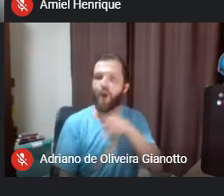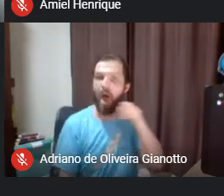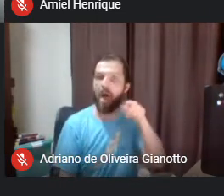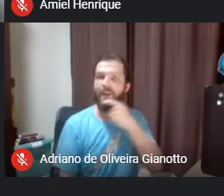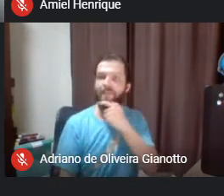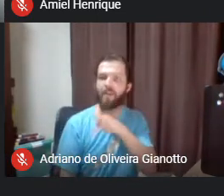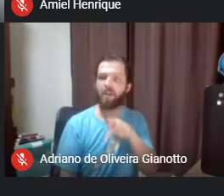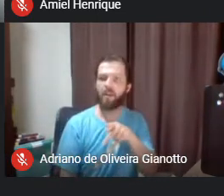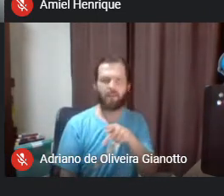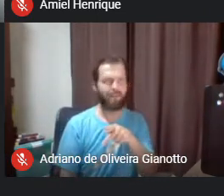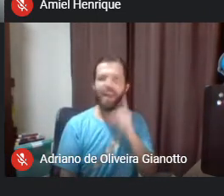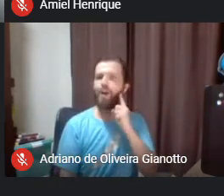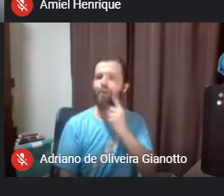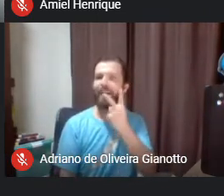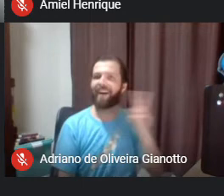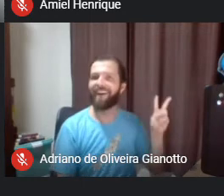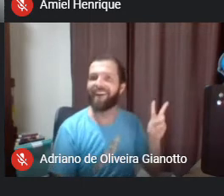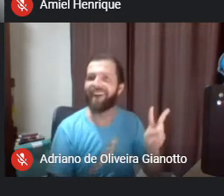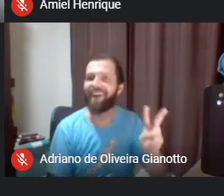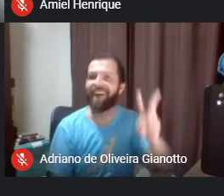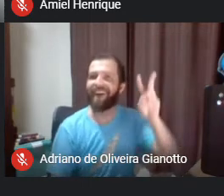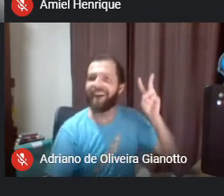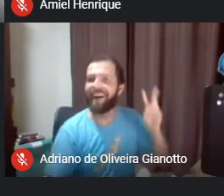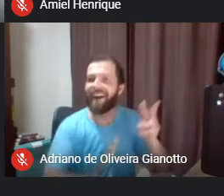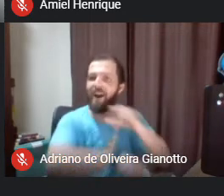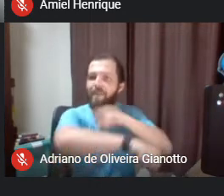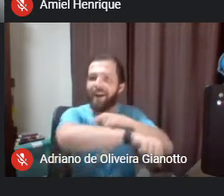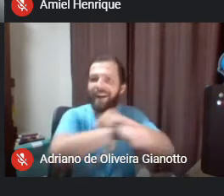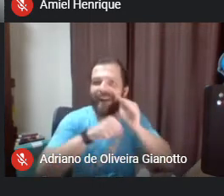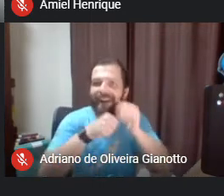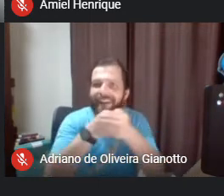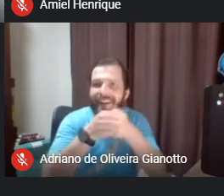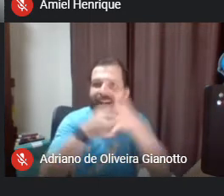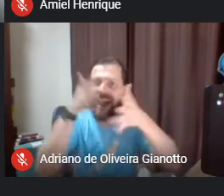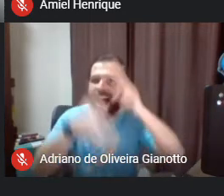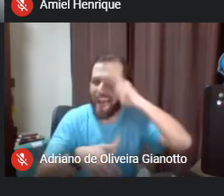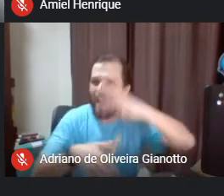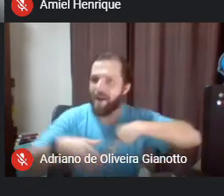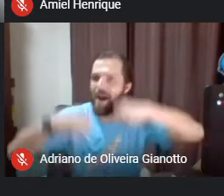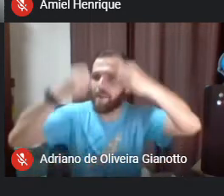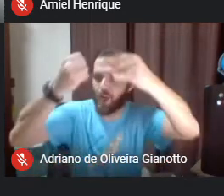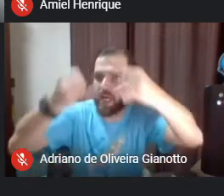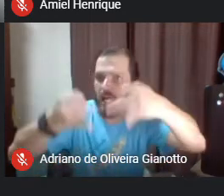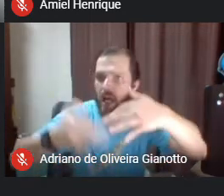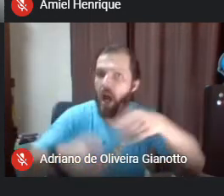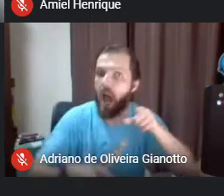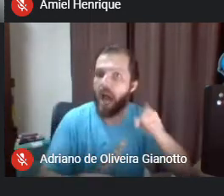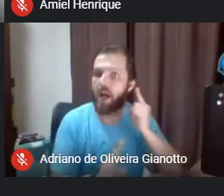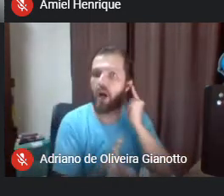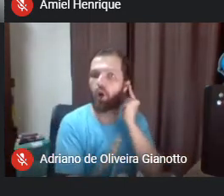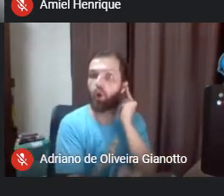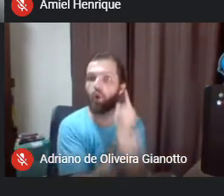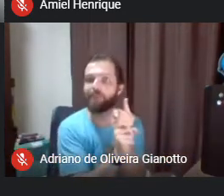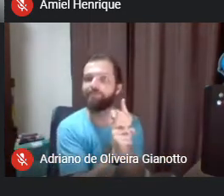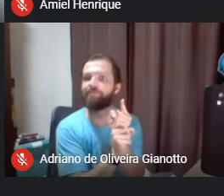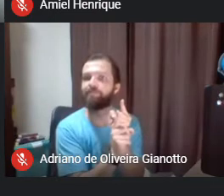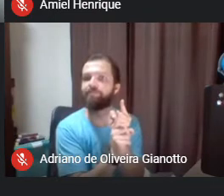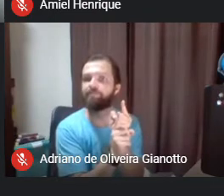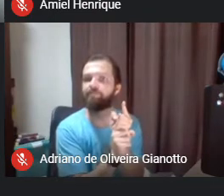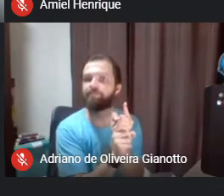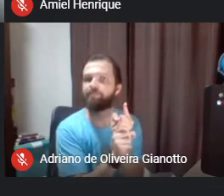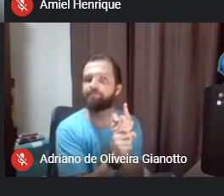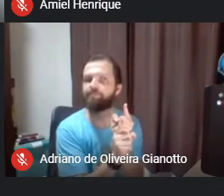em 1960, lembra que eu falei sobre os dois professores, as crianças que iam no banheiro e ele viu